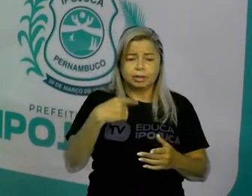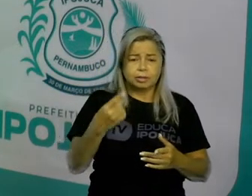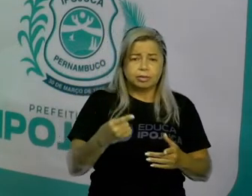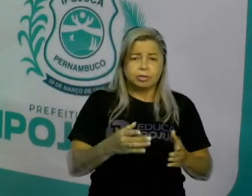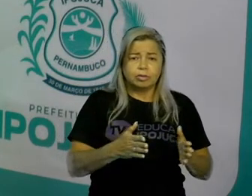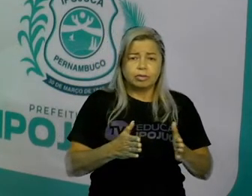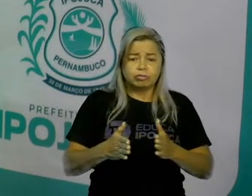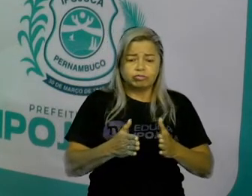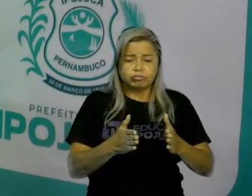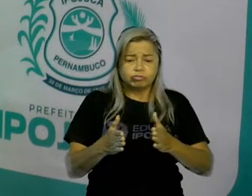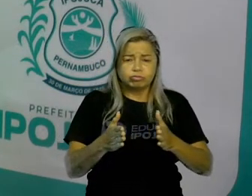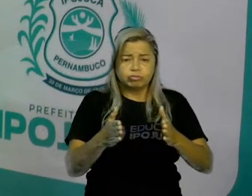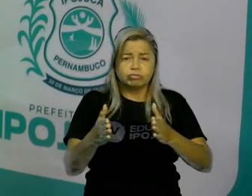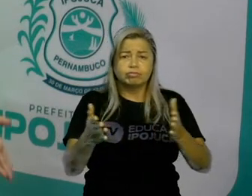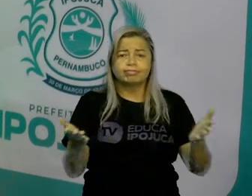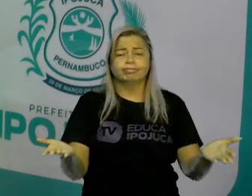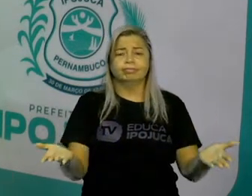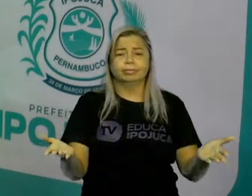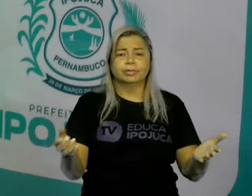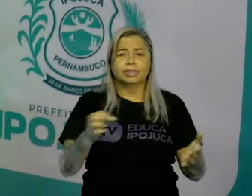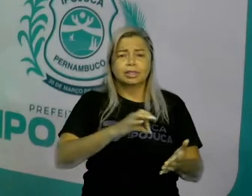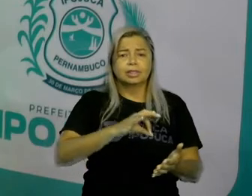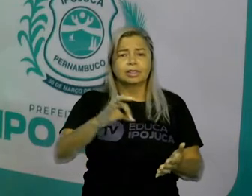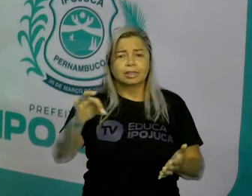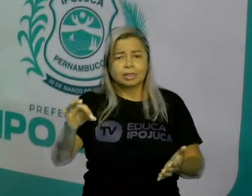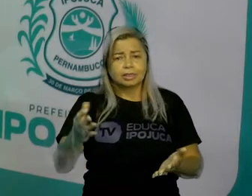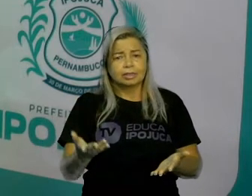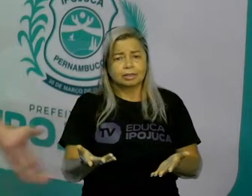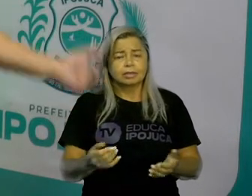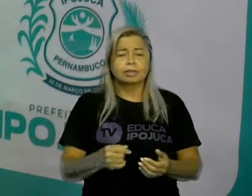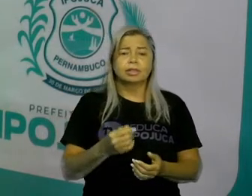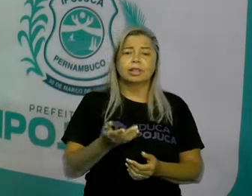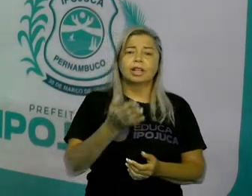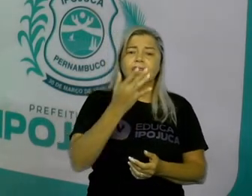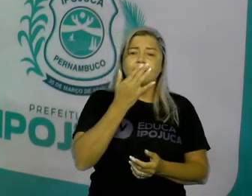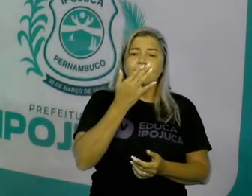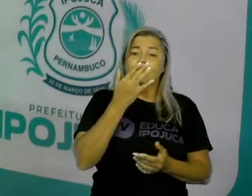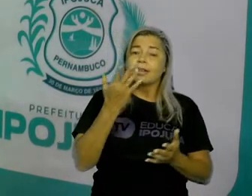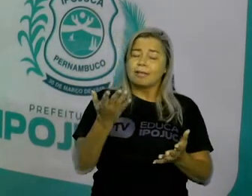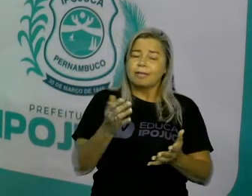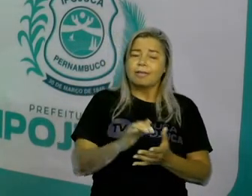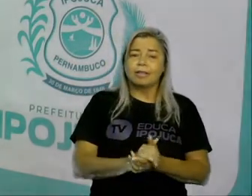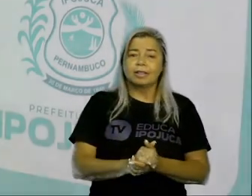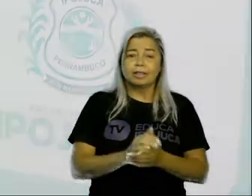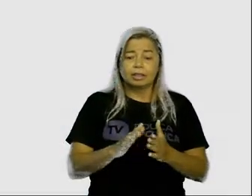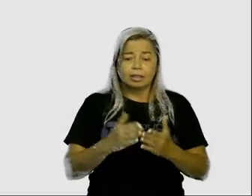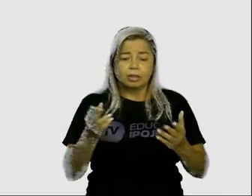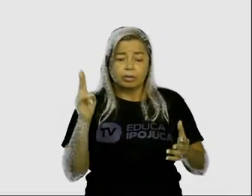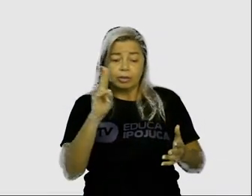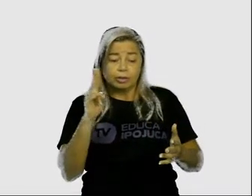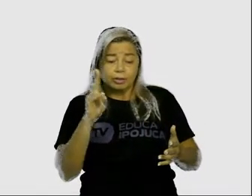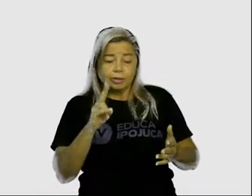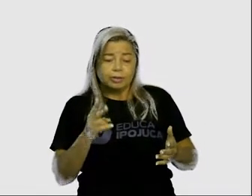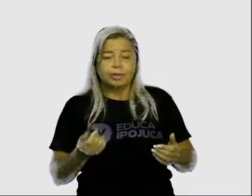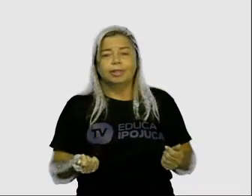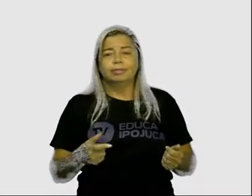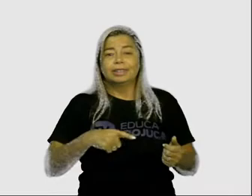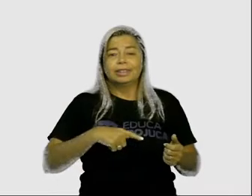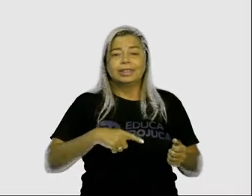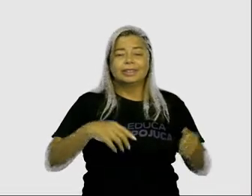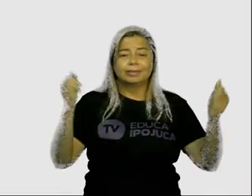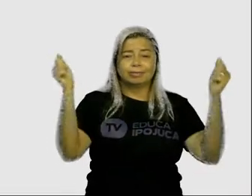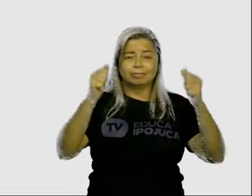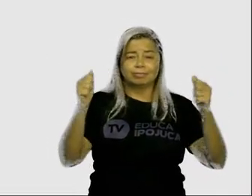você começa a colorir. Quando vê, temos uma arte visual. Vamos entender um pouco aqui, ó. Vamos ver,